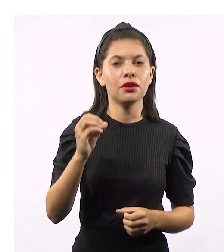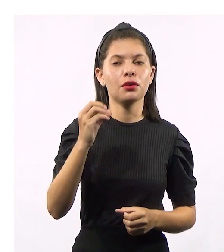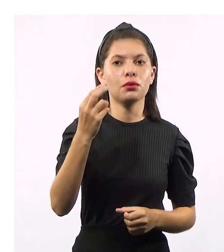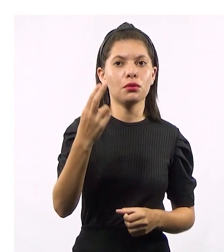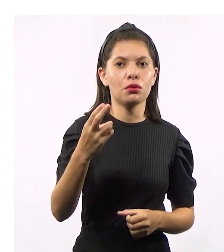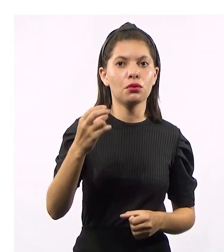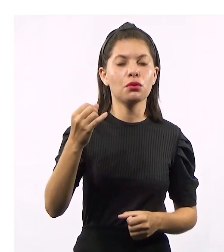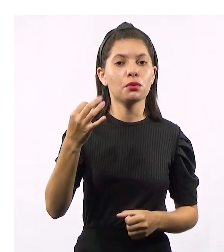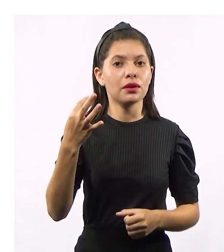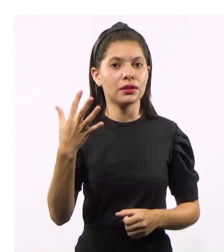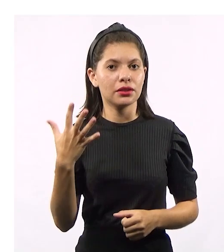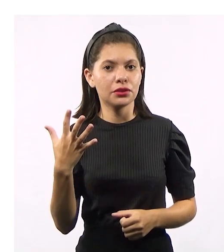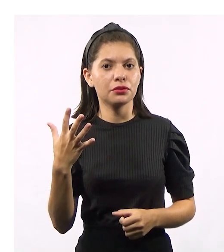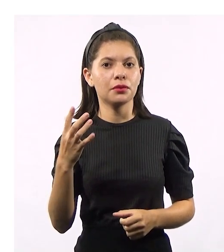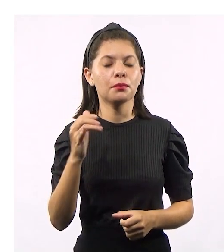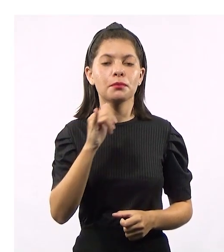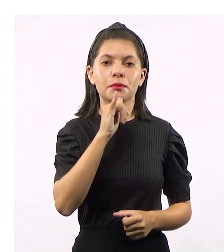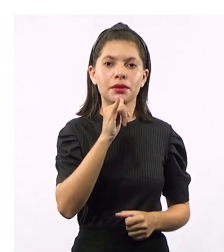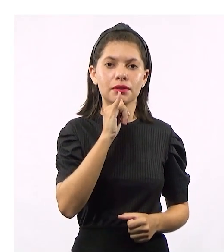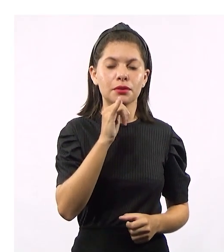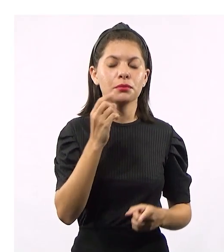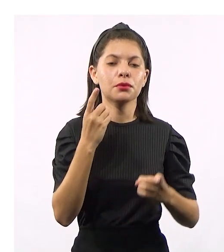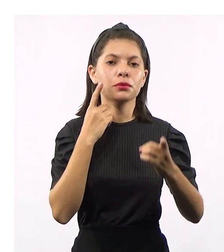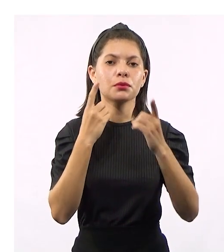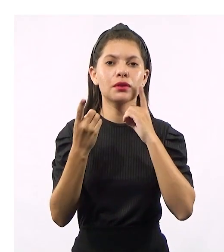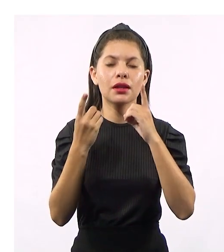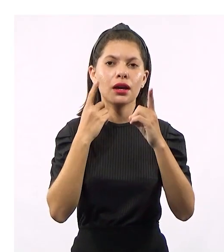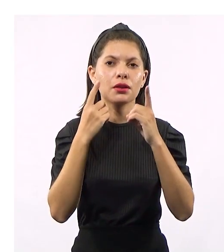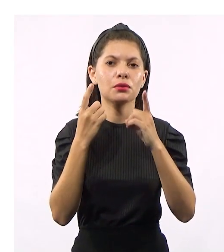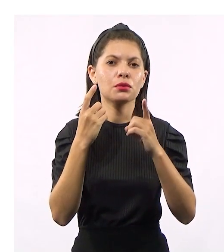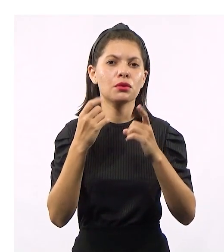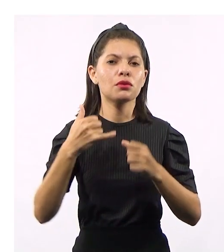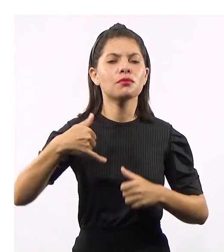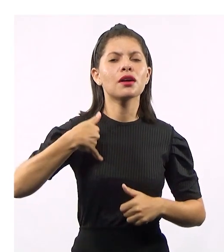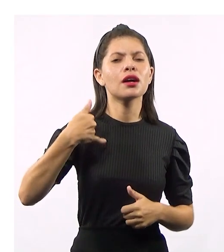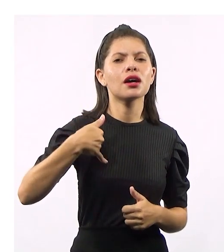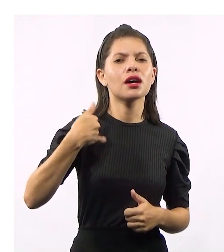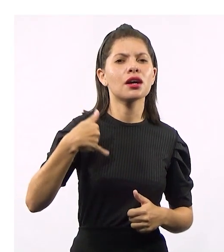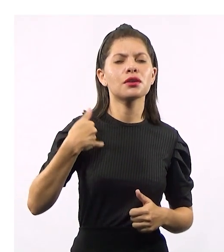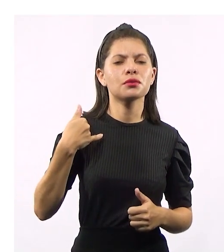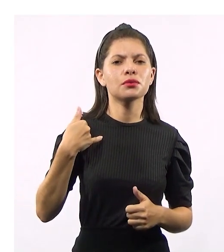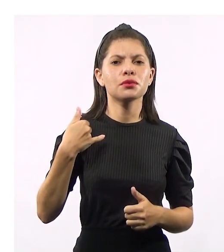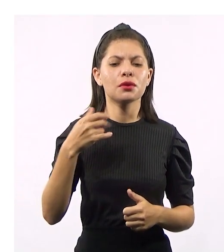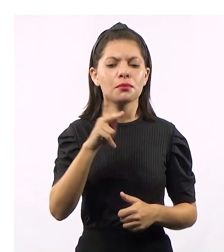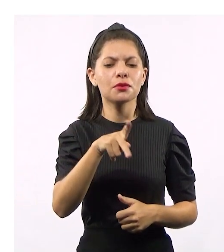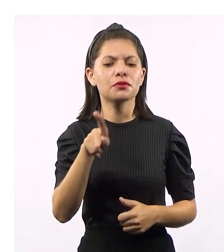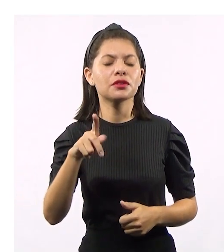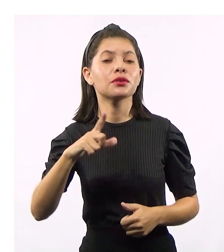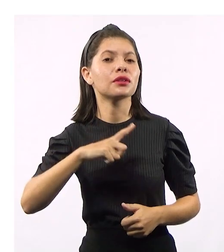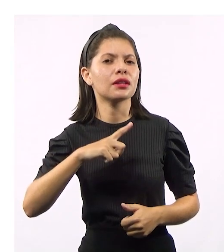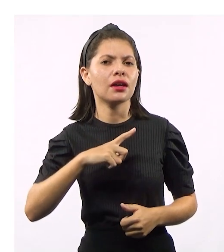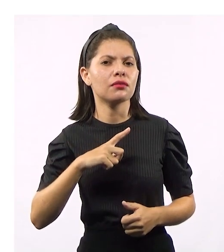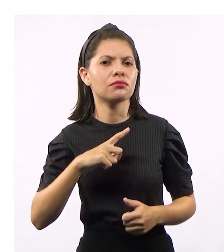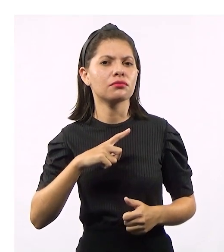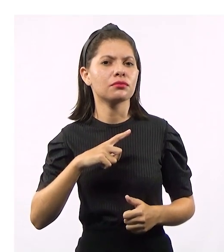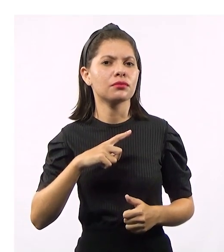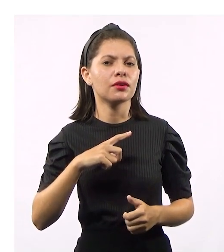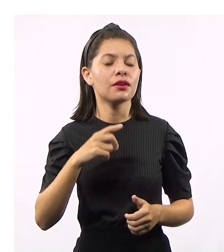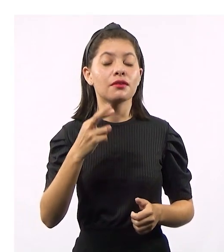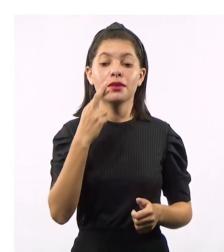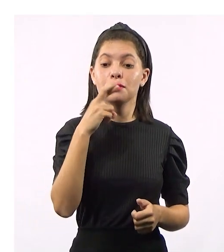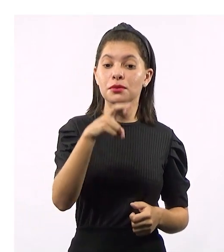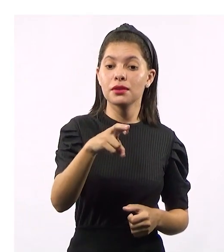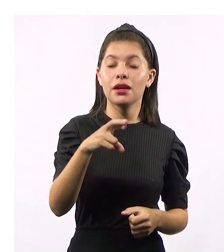qualitativas. Por exemplo, um dado que seria quantitativo é quantos anos de lotação o professor tem na escola. Ele vai